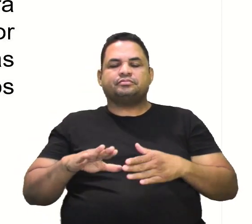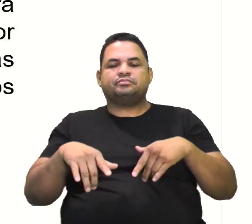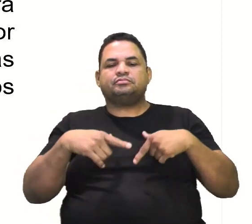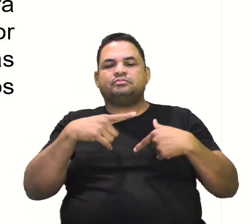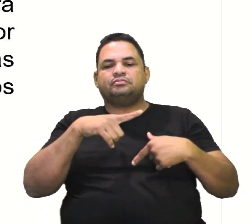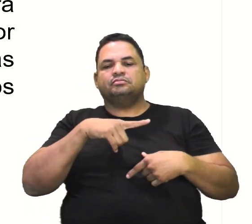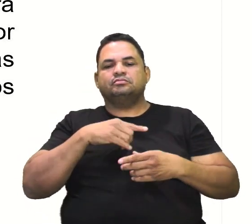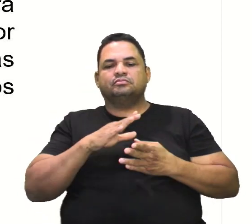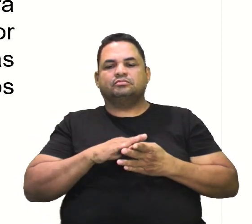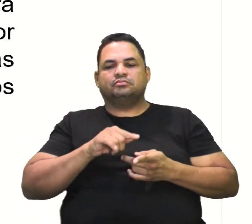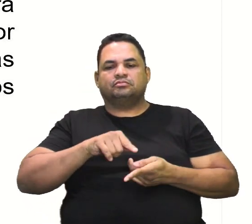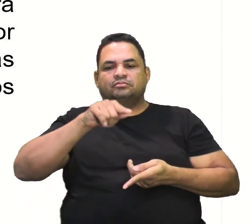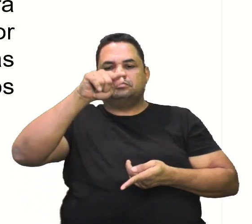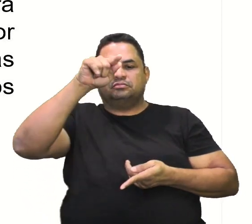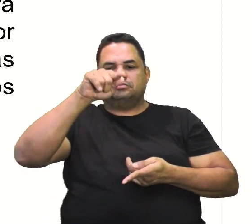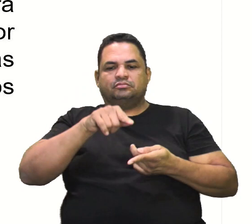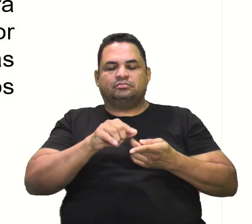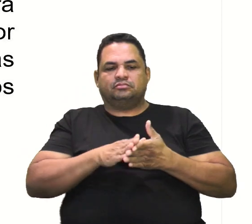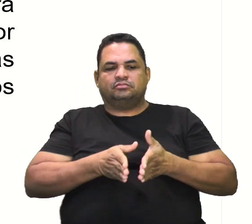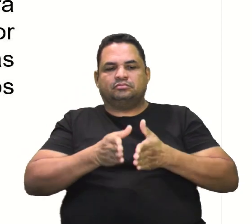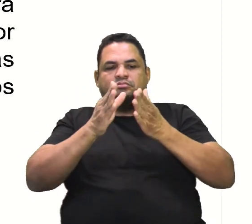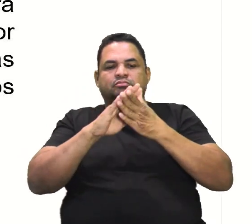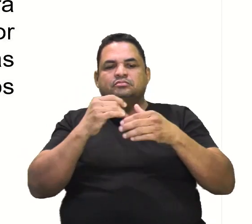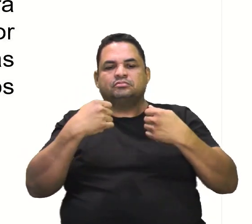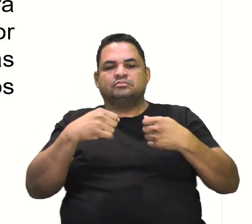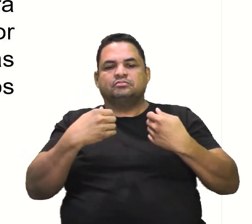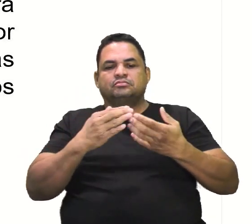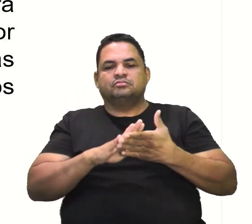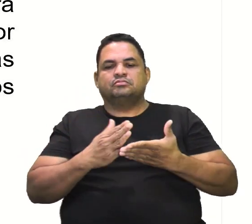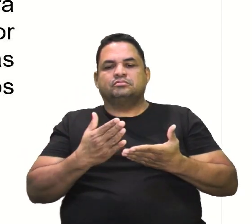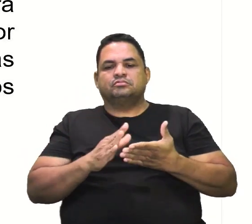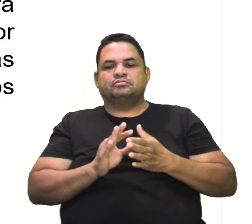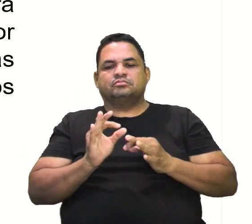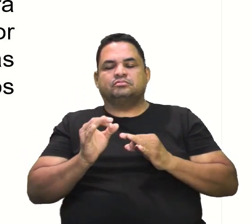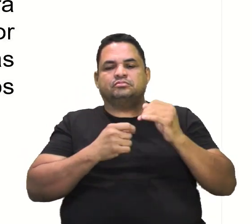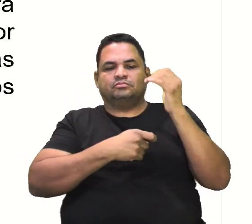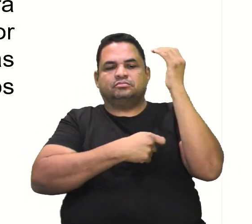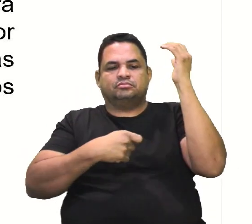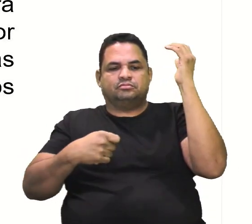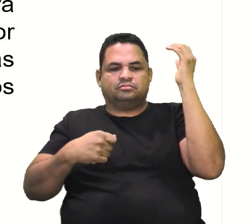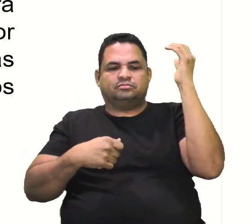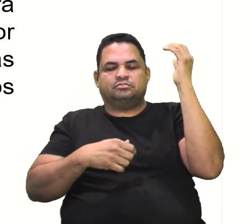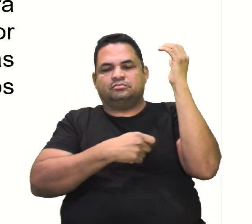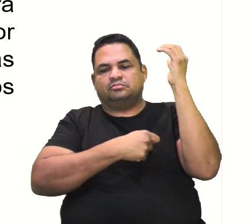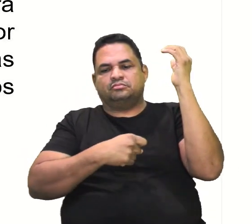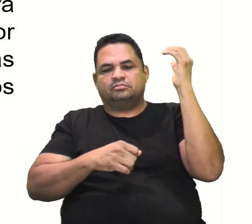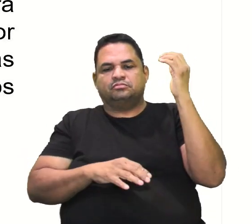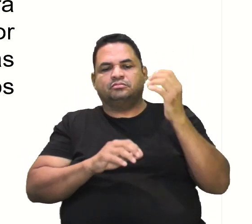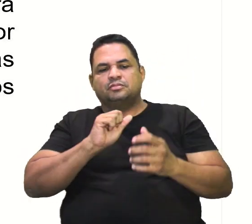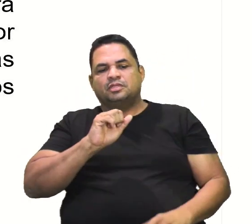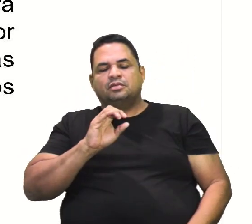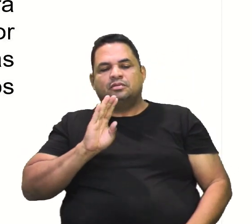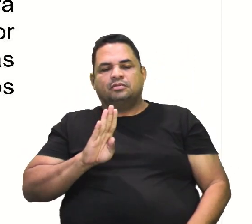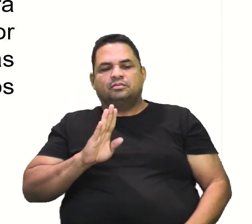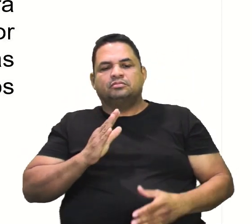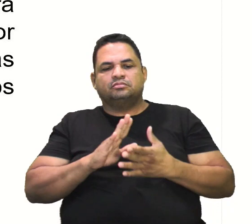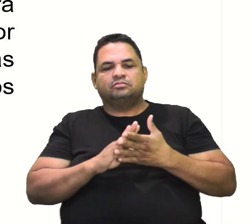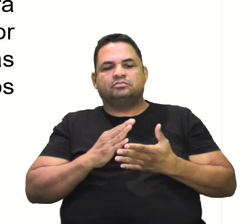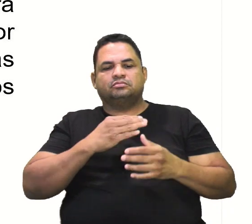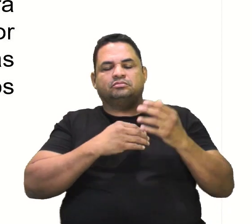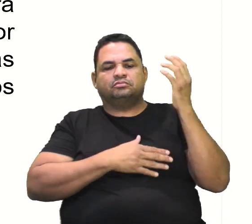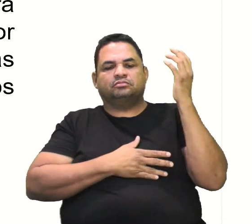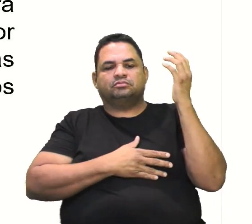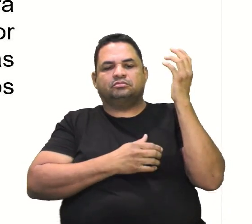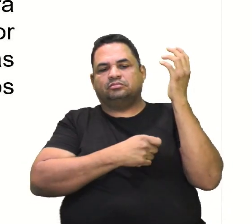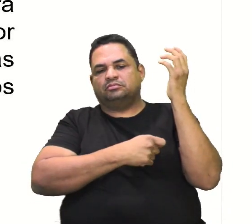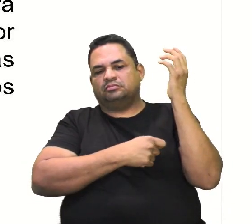Para obter o tamanho das pilastras pedidas, precisamos apenas das ordenadas dos pontos A e B, cujas